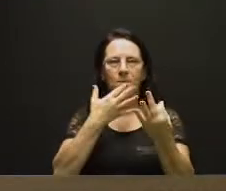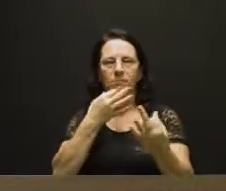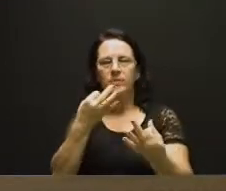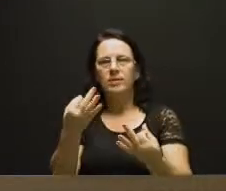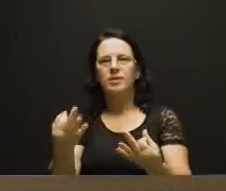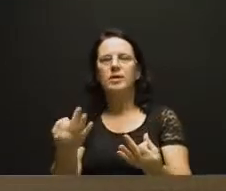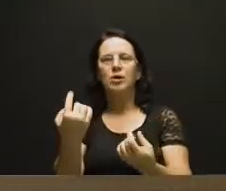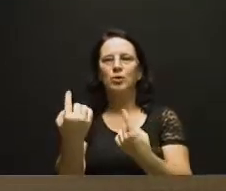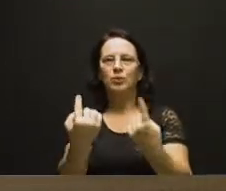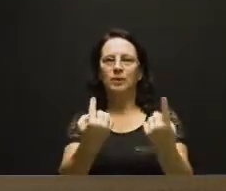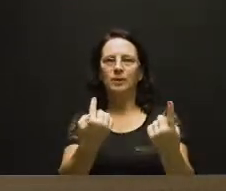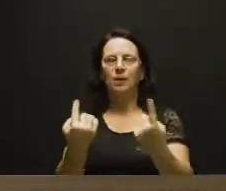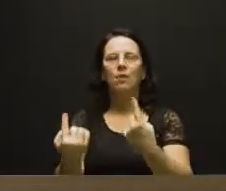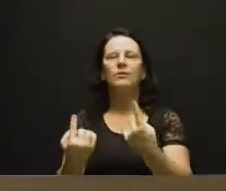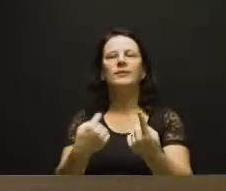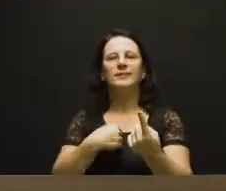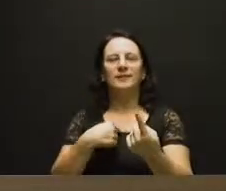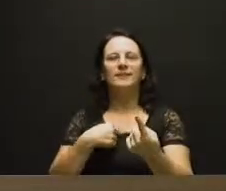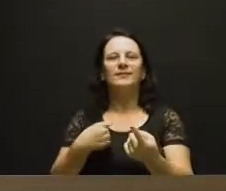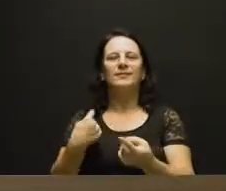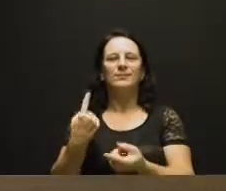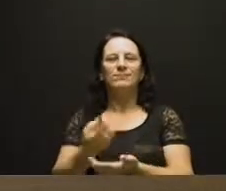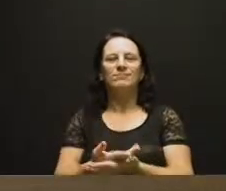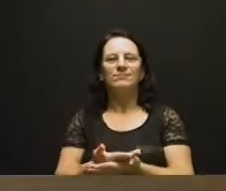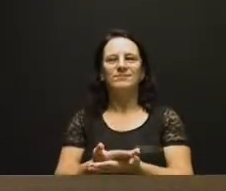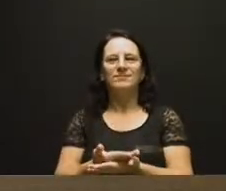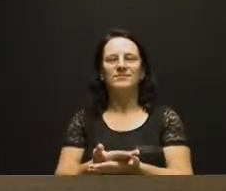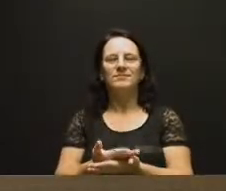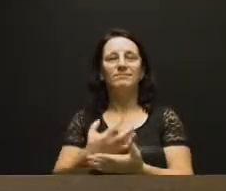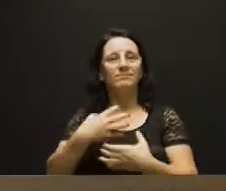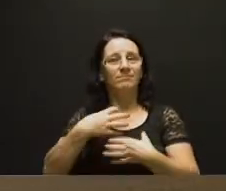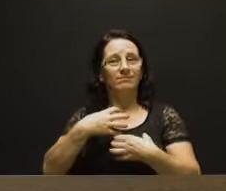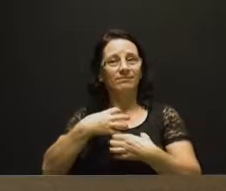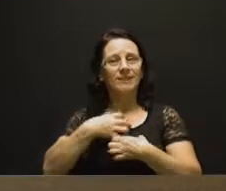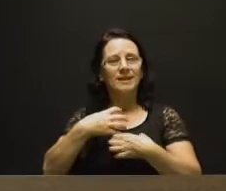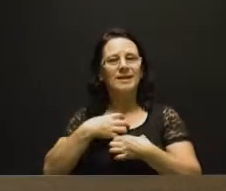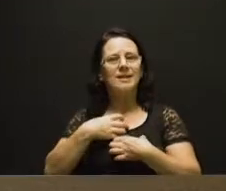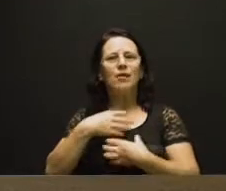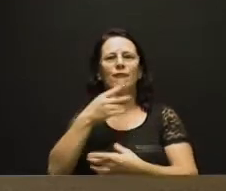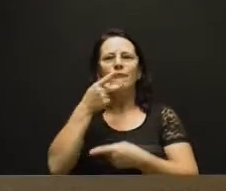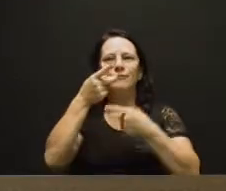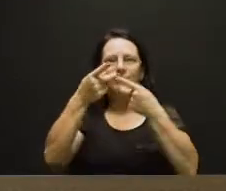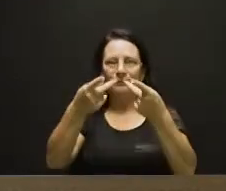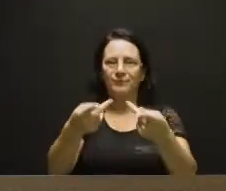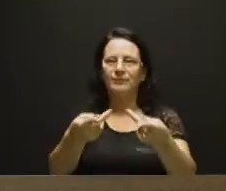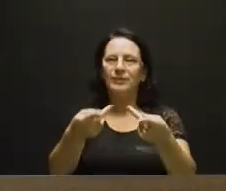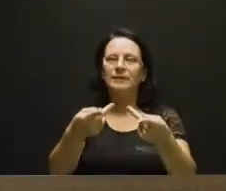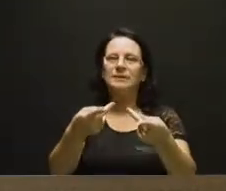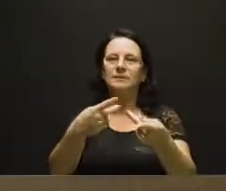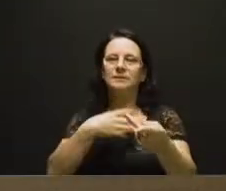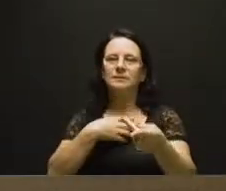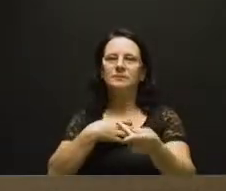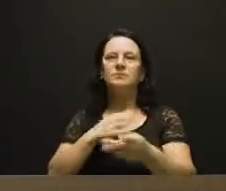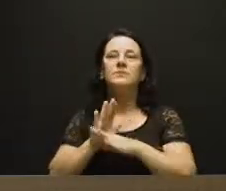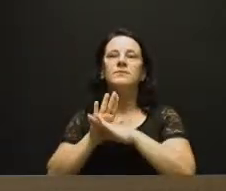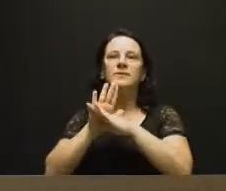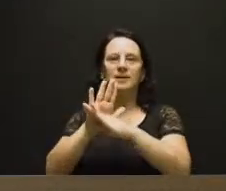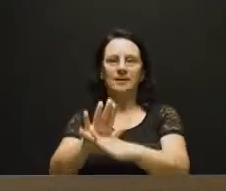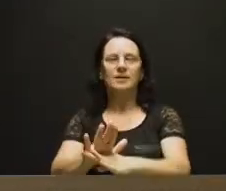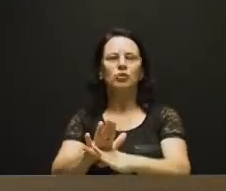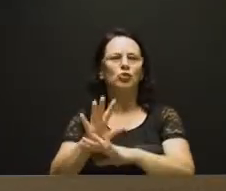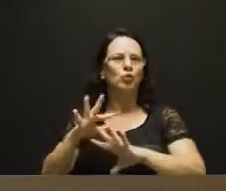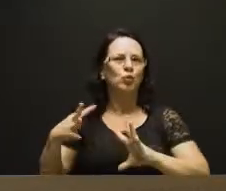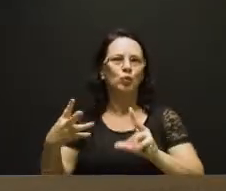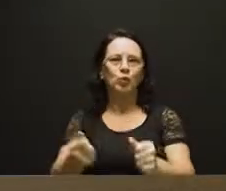e eu acho que a gente tem que levar com a gente há algum algum sentido do que a gente está falando sejamos colaboradores